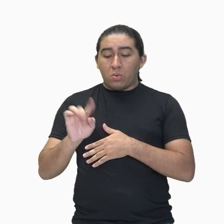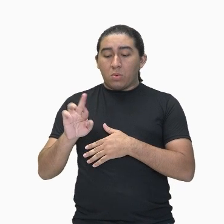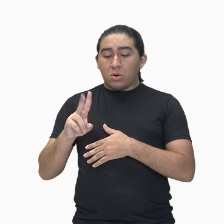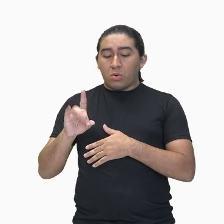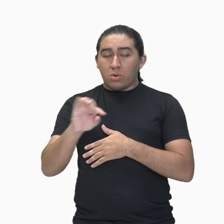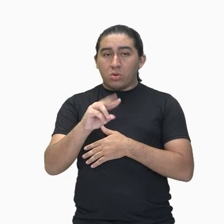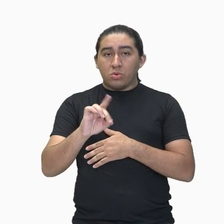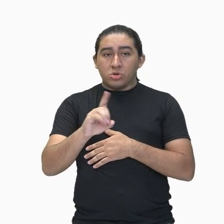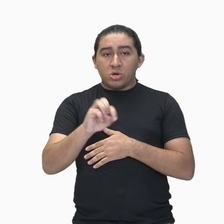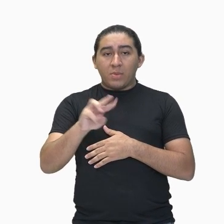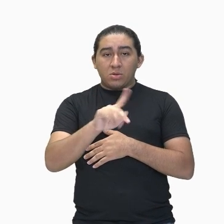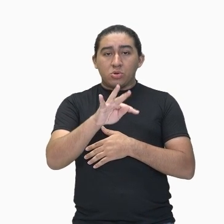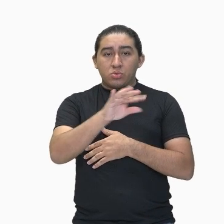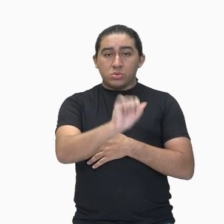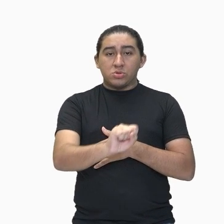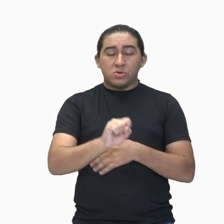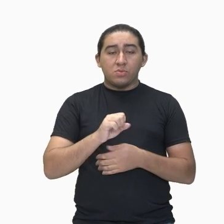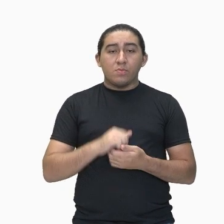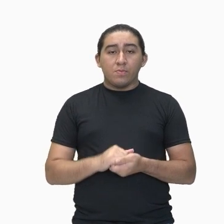Em termos formais